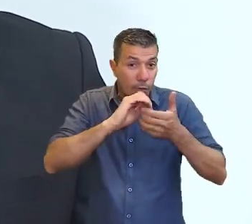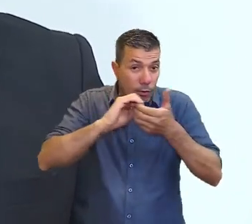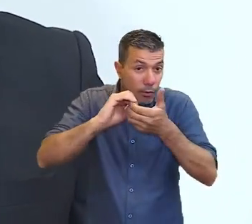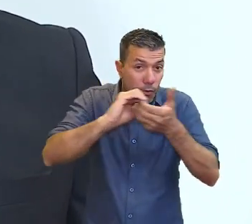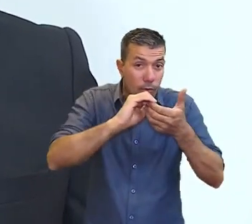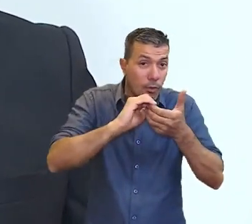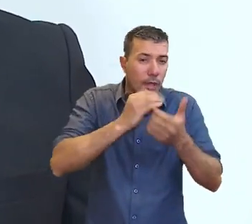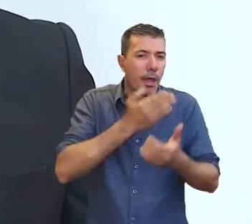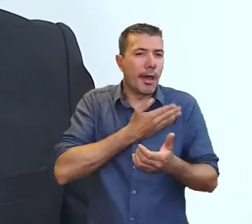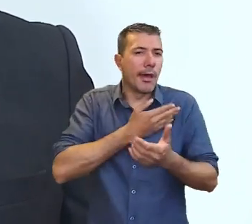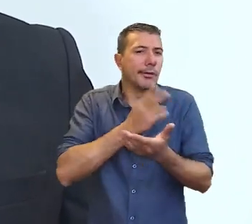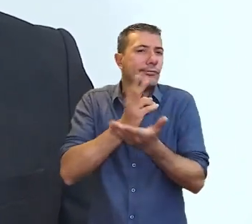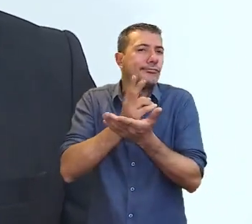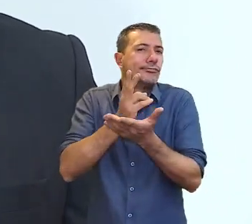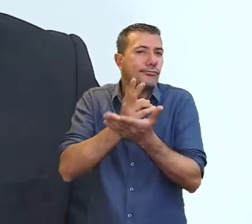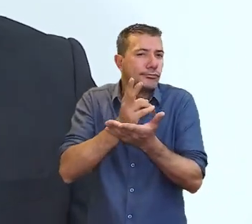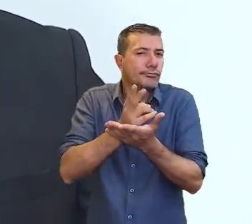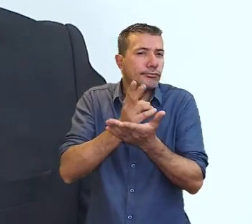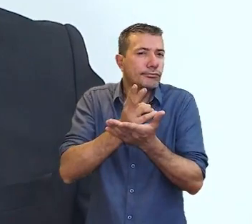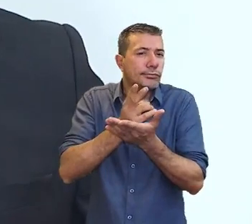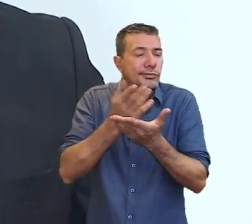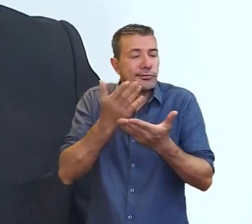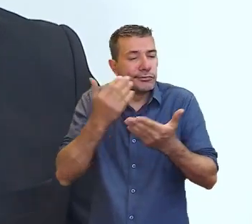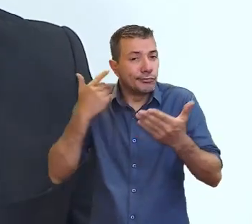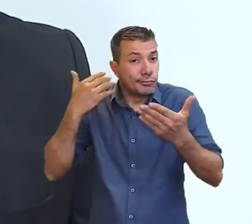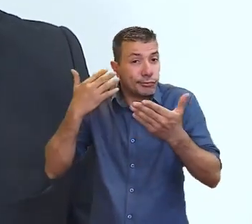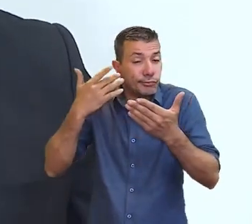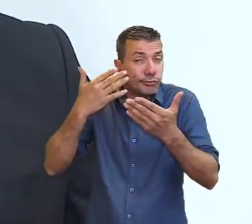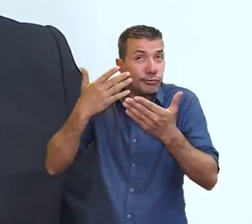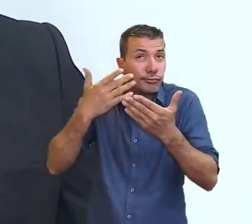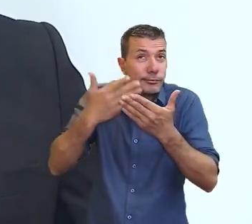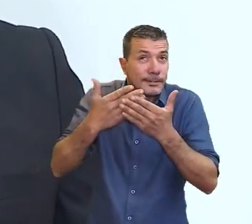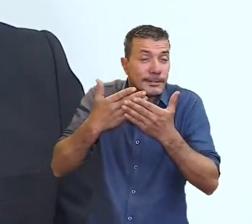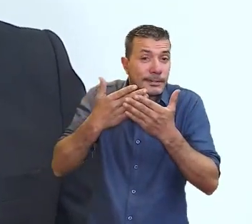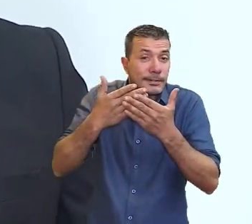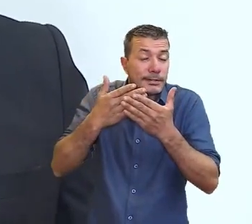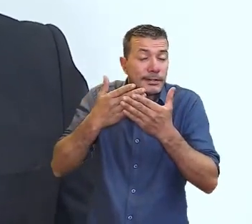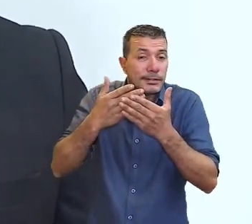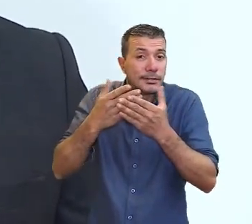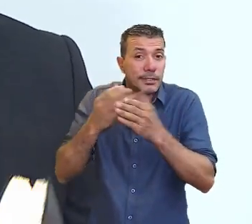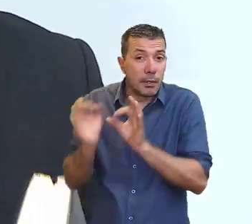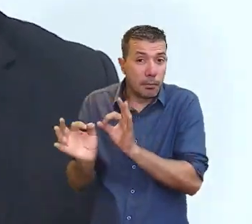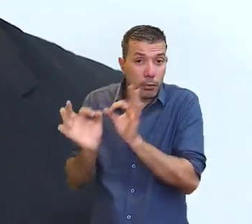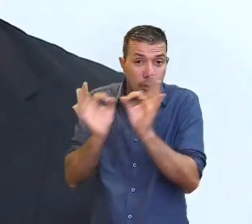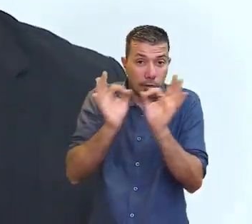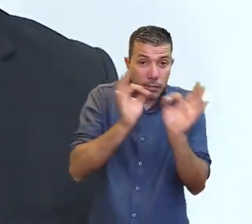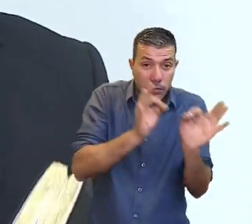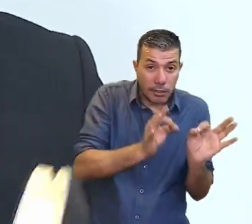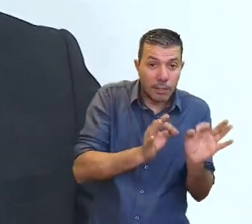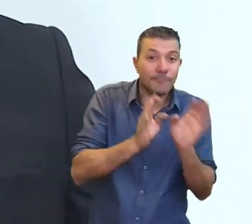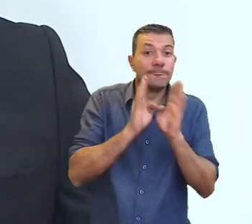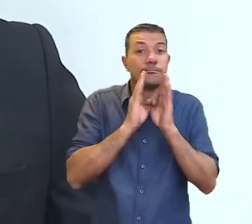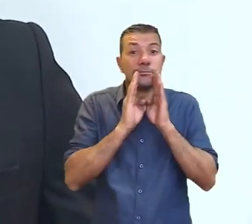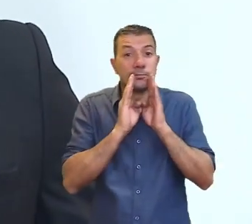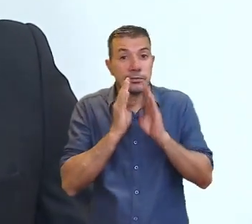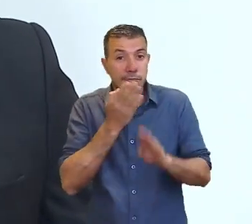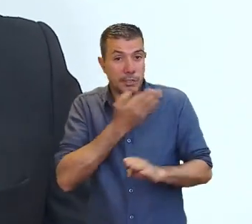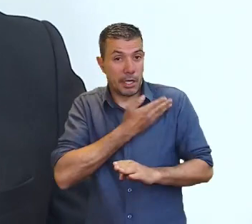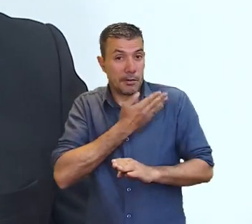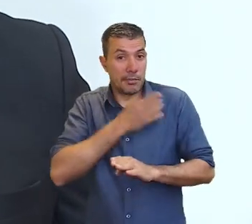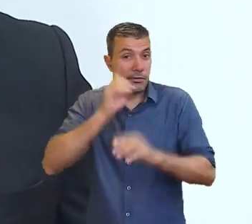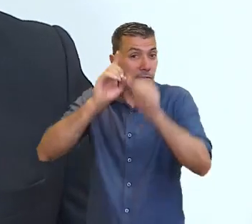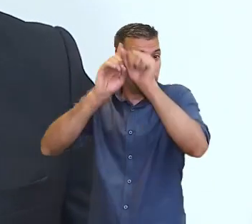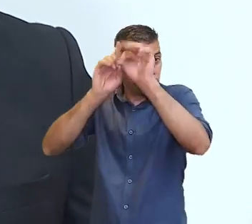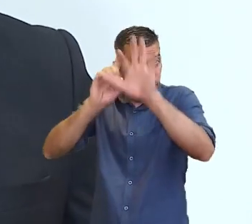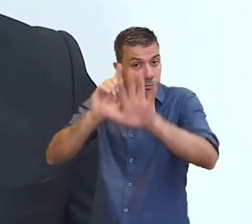amigos que sempre, aqueles que costumeiramente estão sempre em nossa transmissão no Facebook, amigos do Facebook, Deus abençoe a